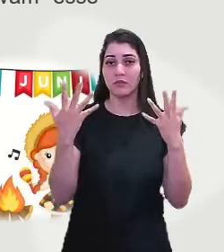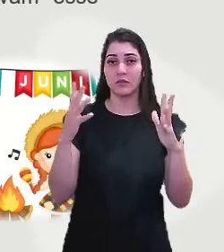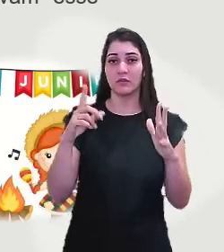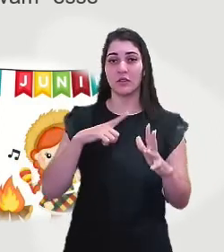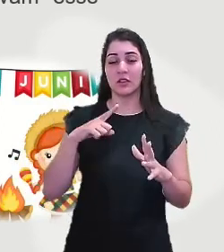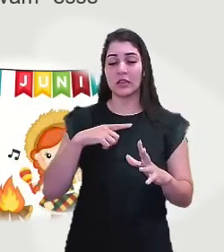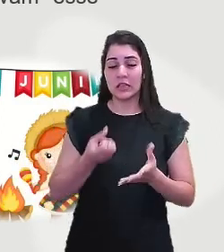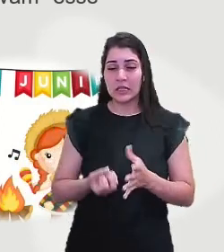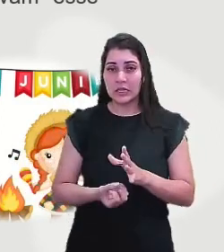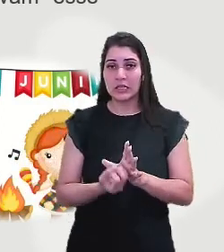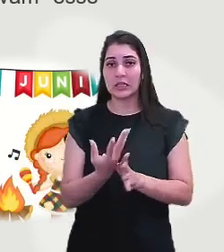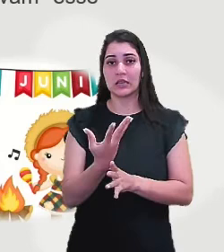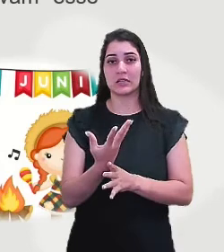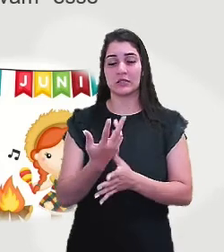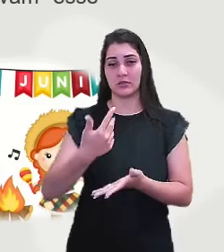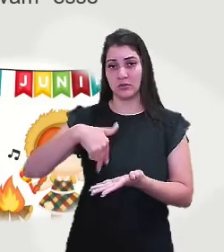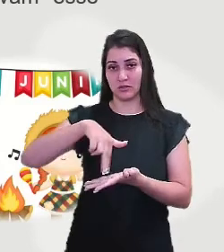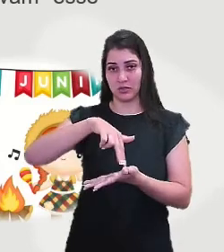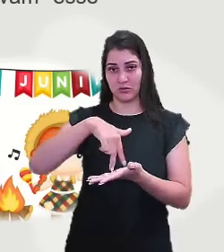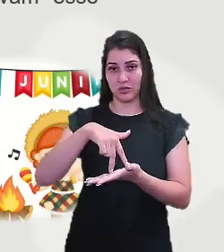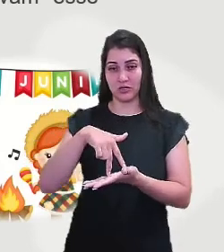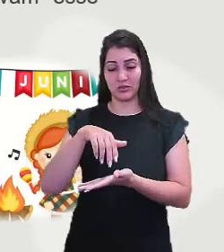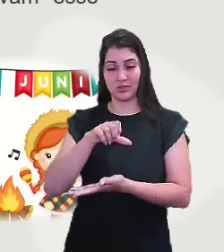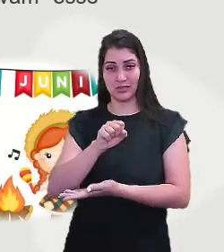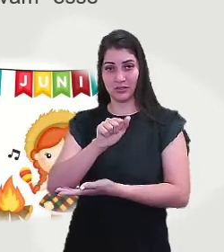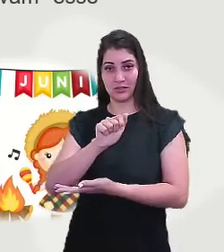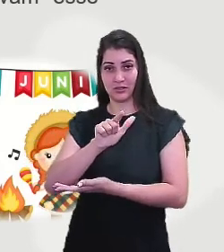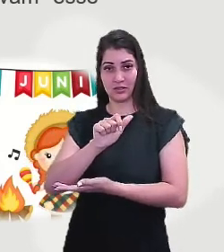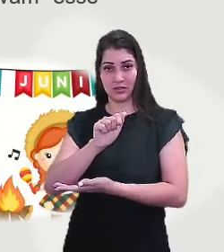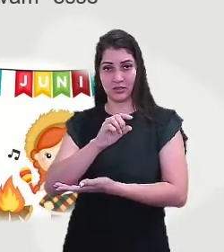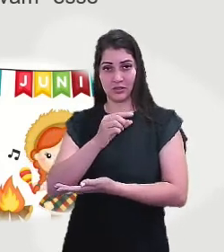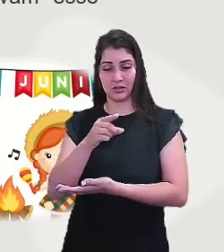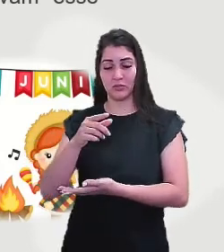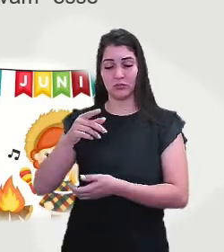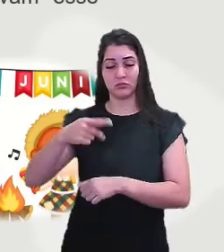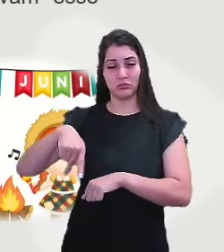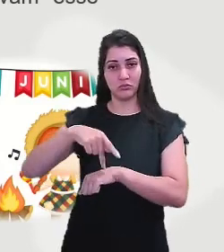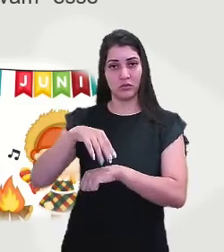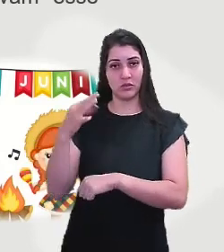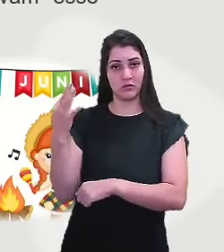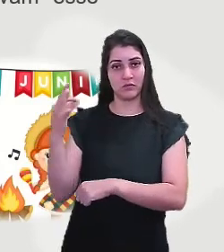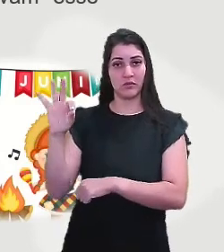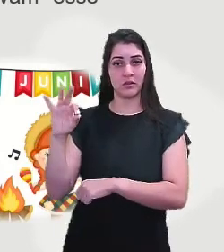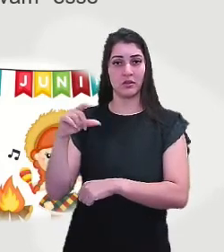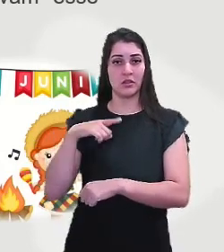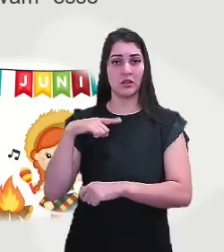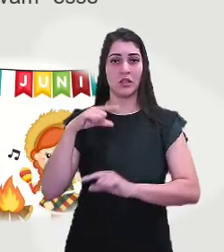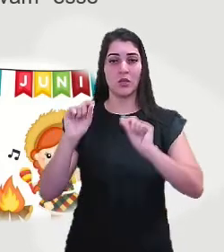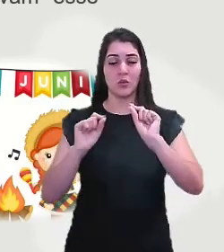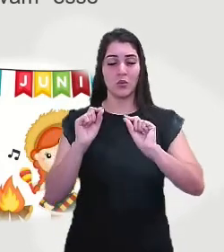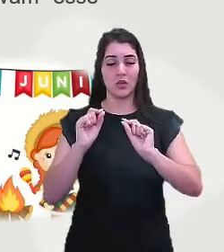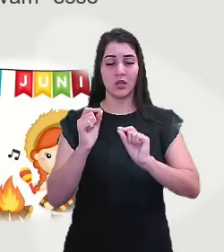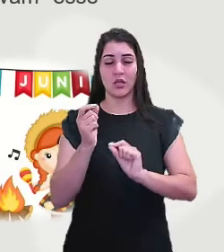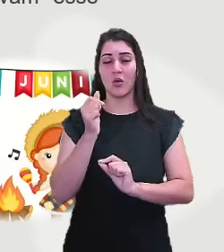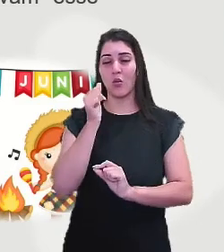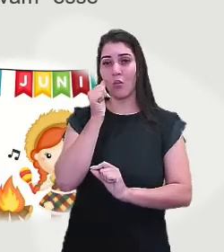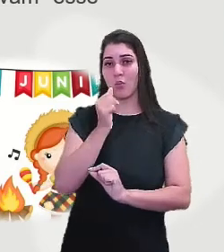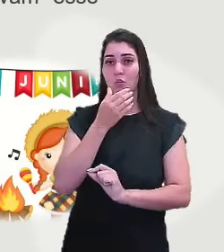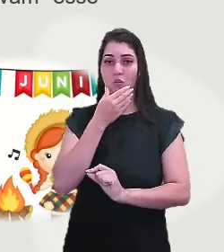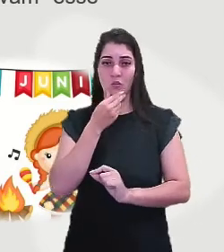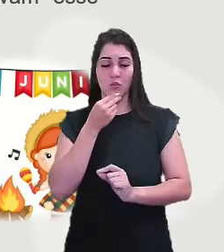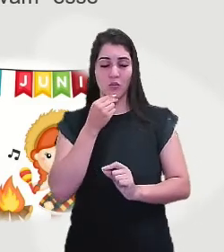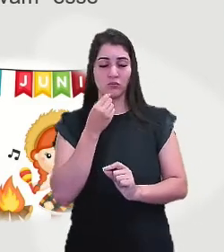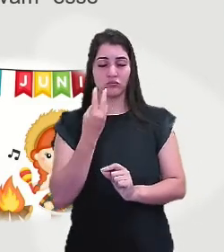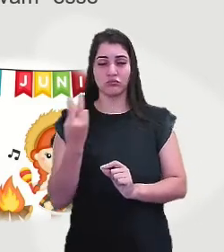tem origem nas danças de salão na França e consiste numa bailada de casais caracterizados com